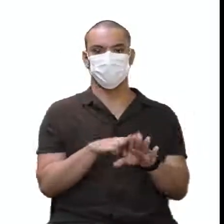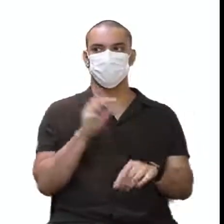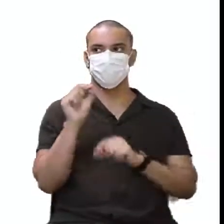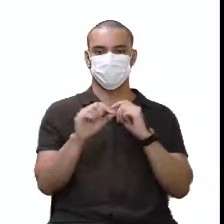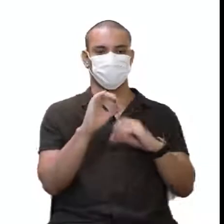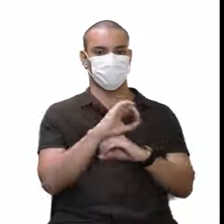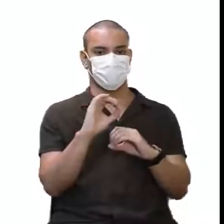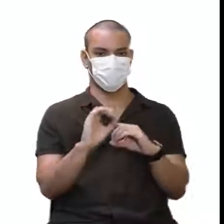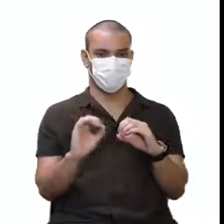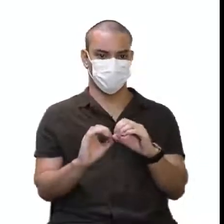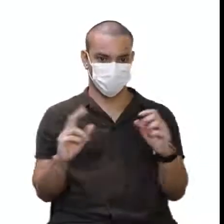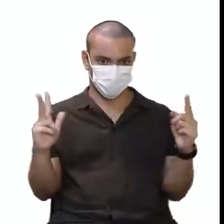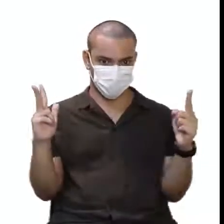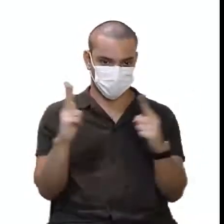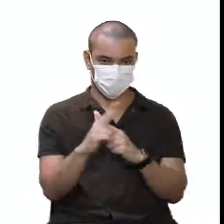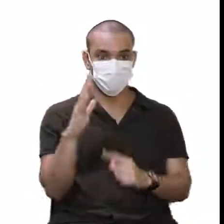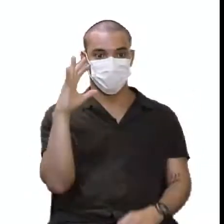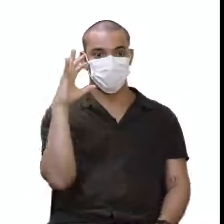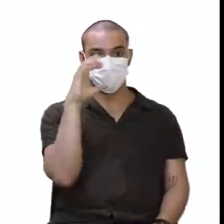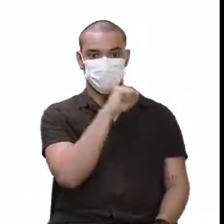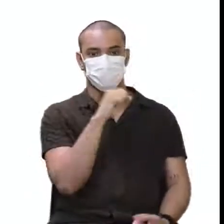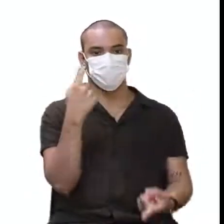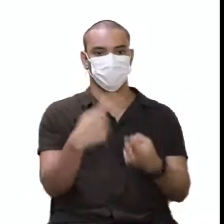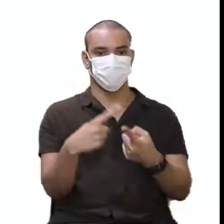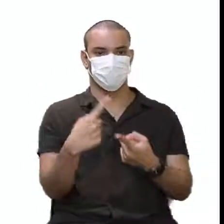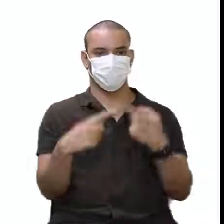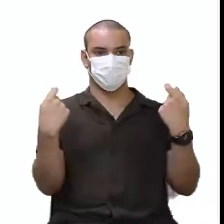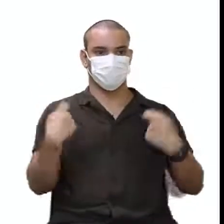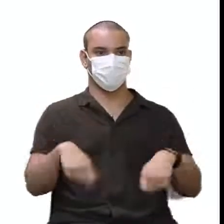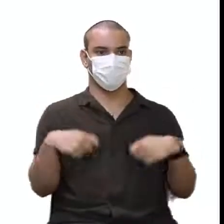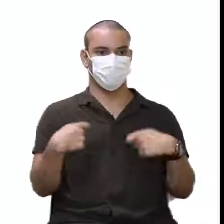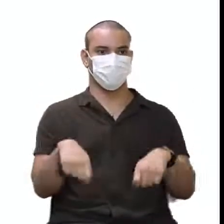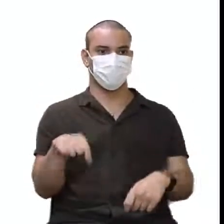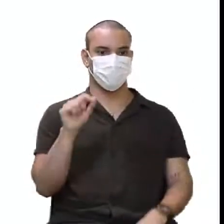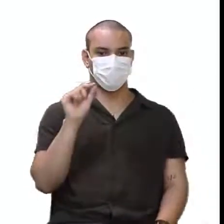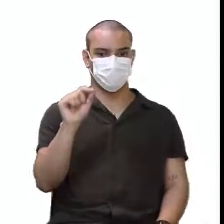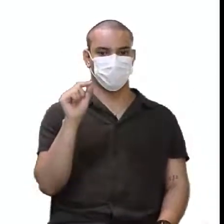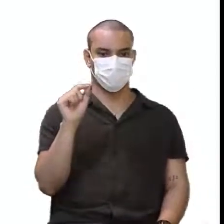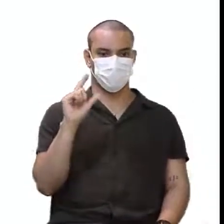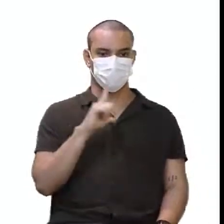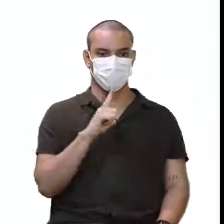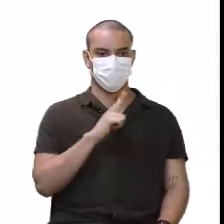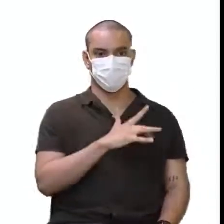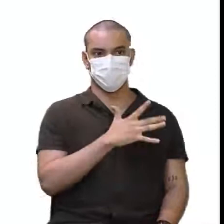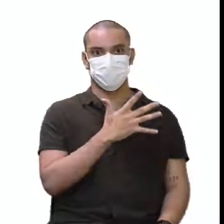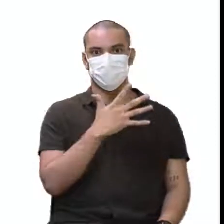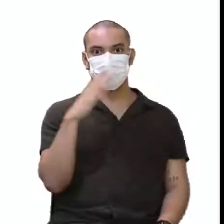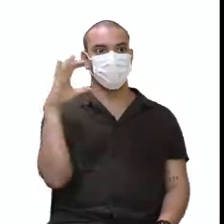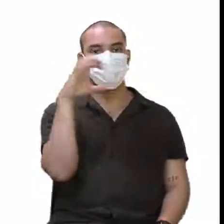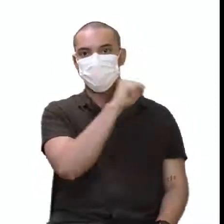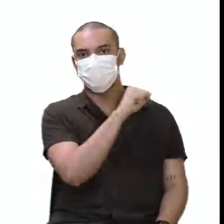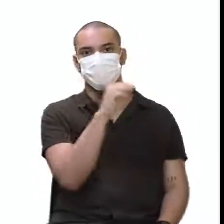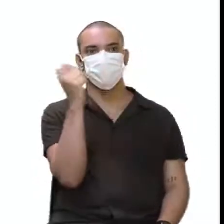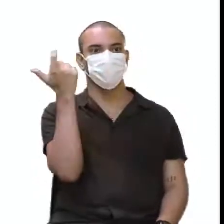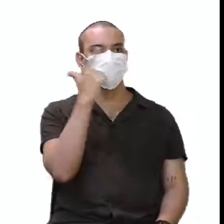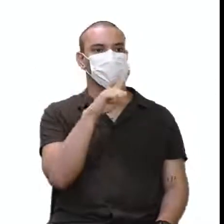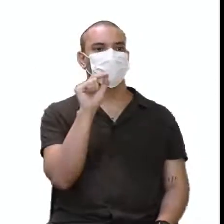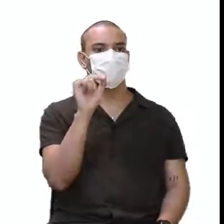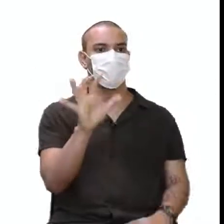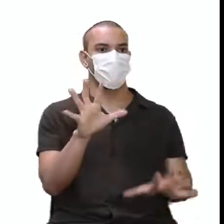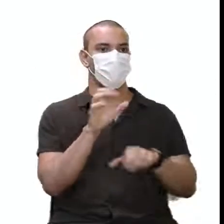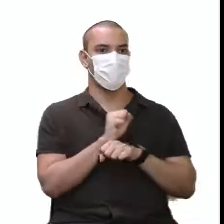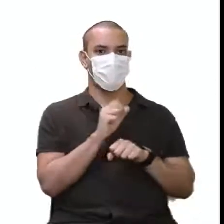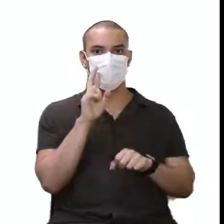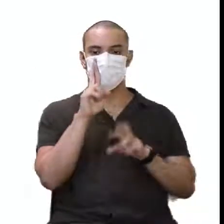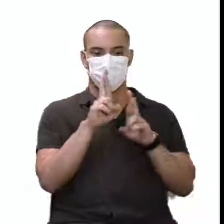reprodutivo curto, certo? Porque ele precisava de uma espécie que rapidamente ele conseguiria obter